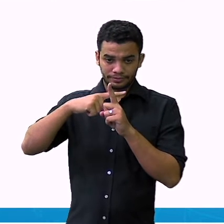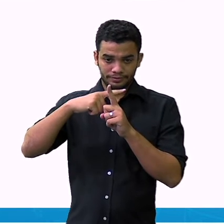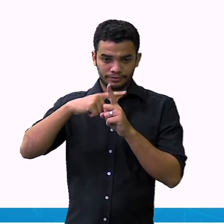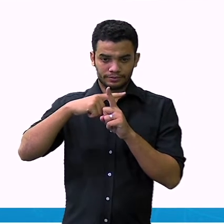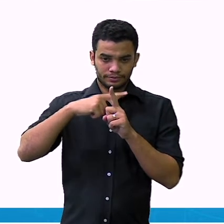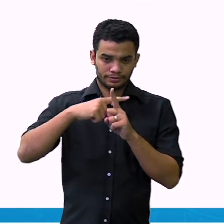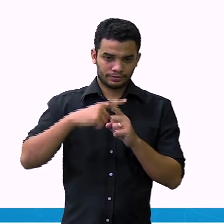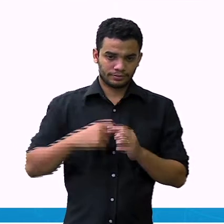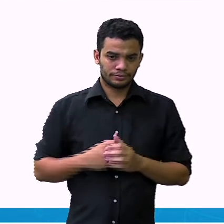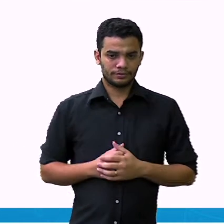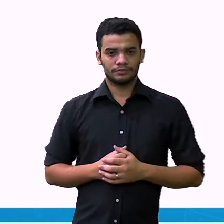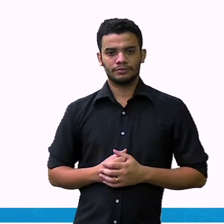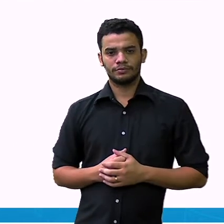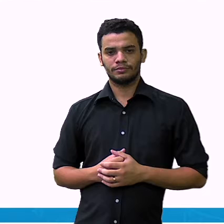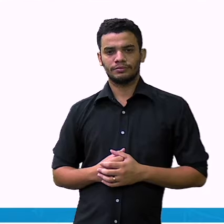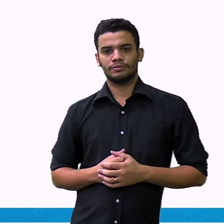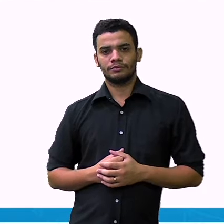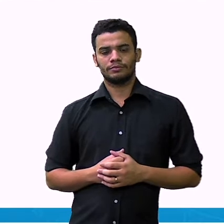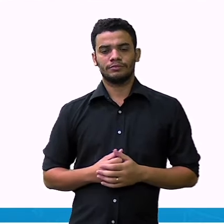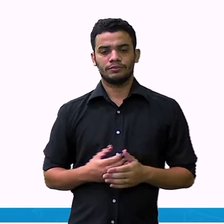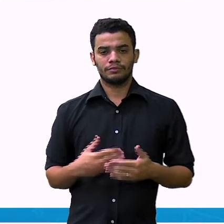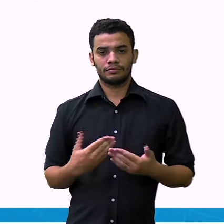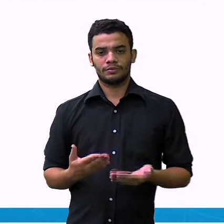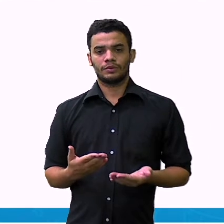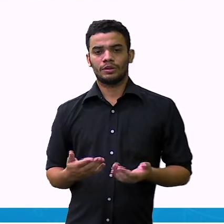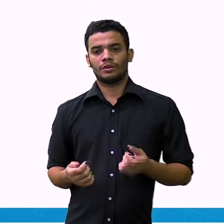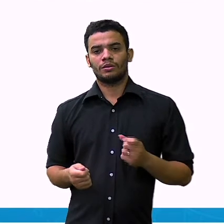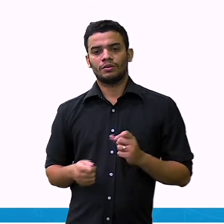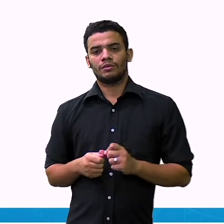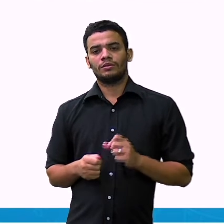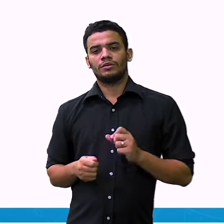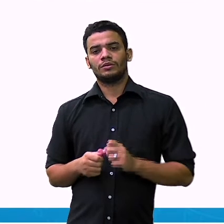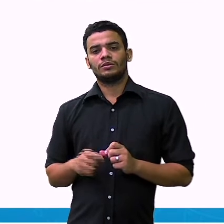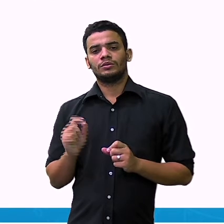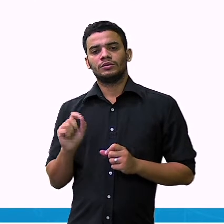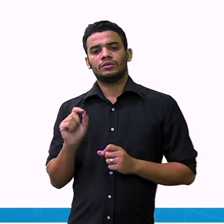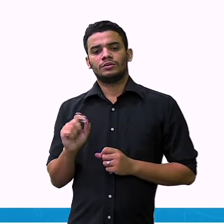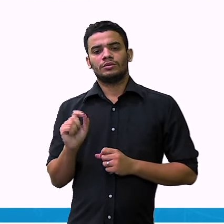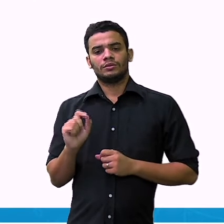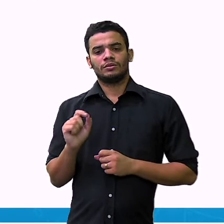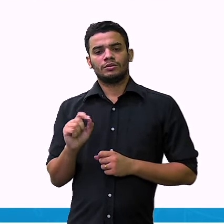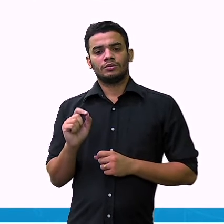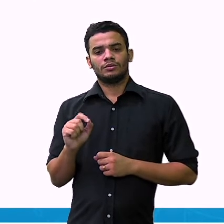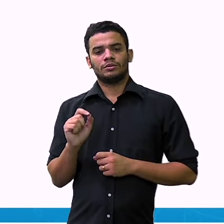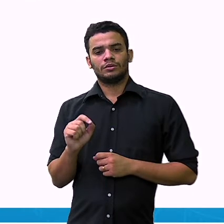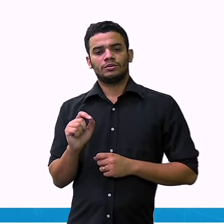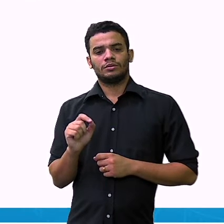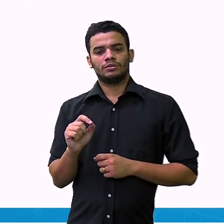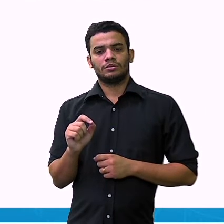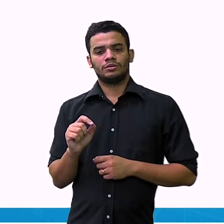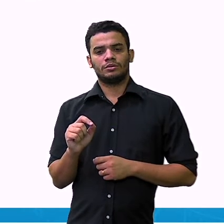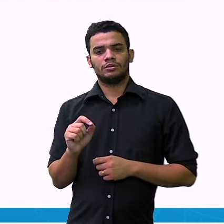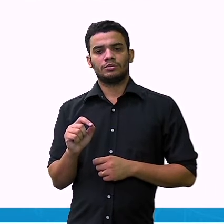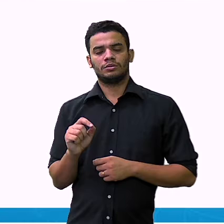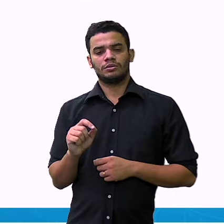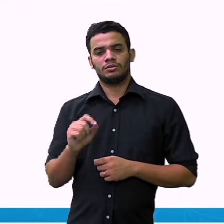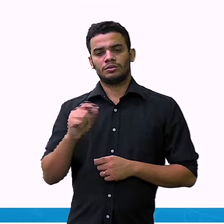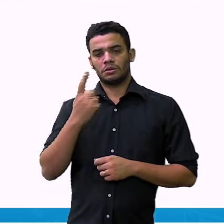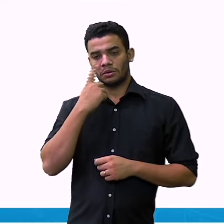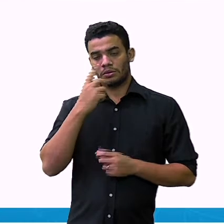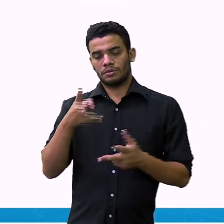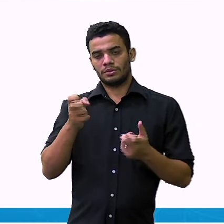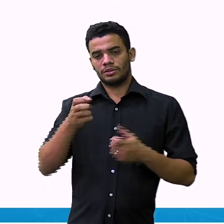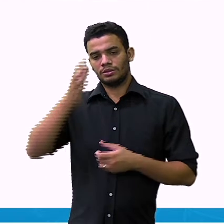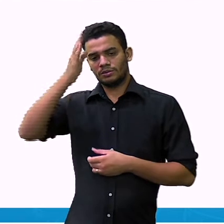que eu armo essa conta? Número embaixo de número, unidade embaixo de unidade, dezena embaixo de dezena,